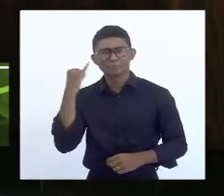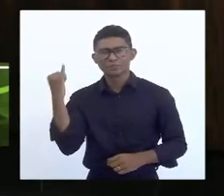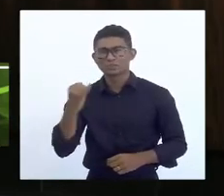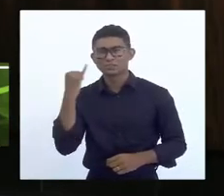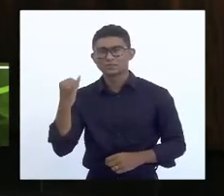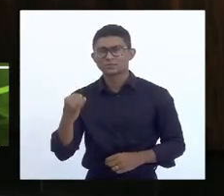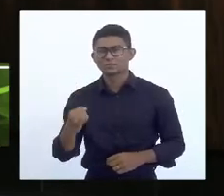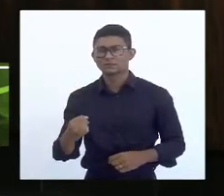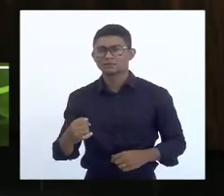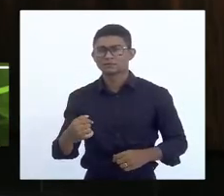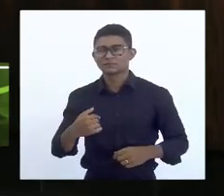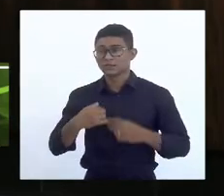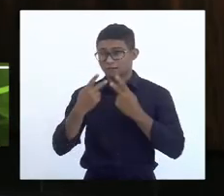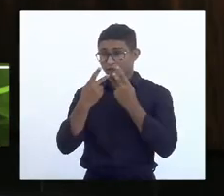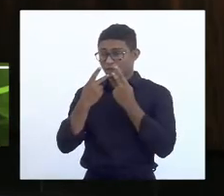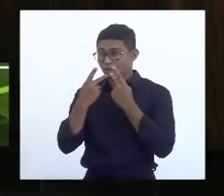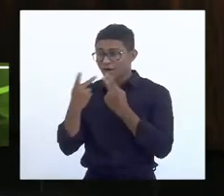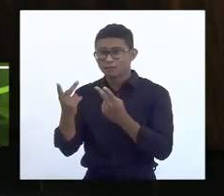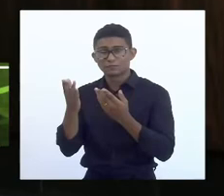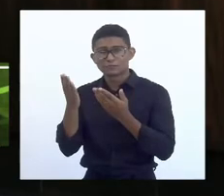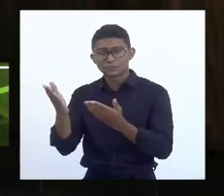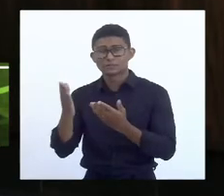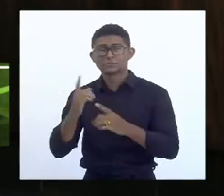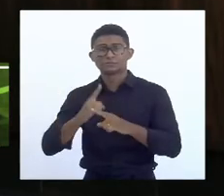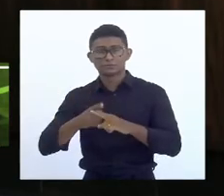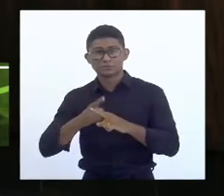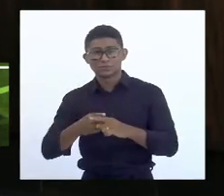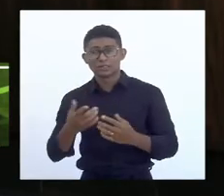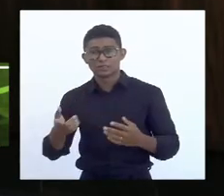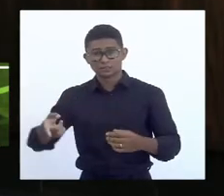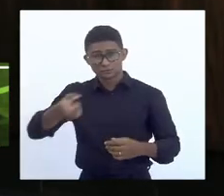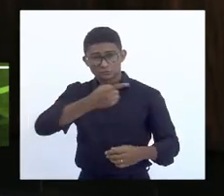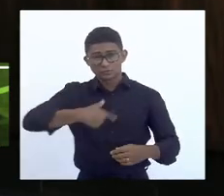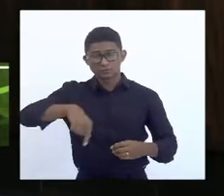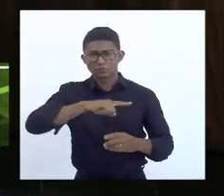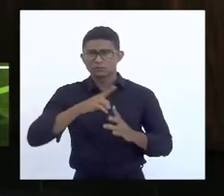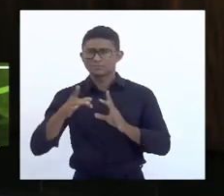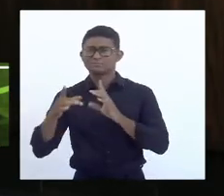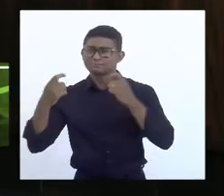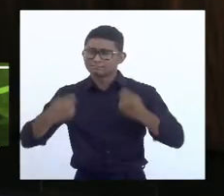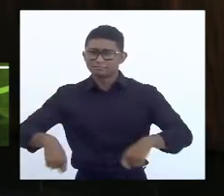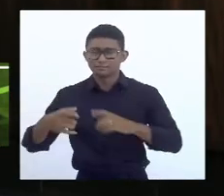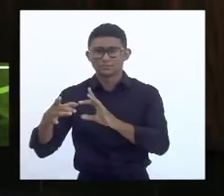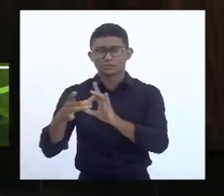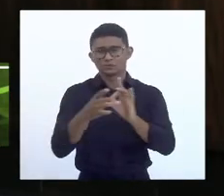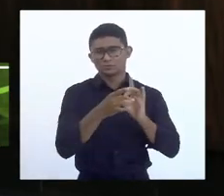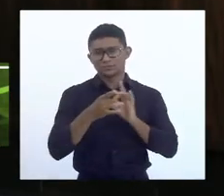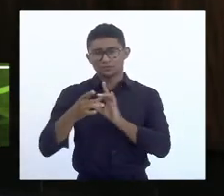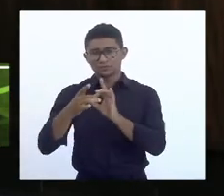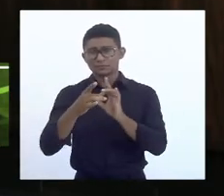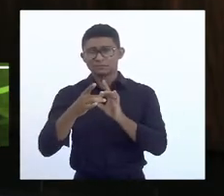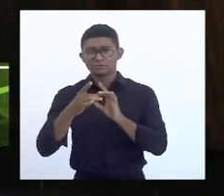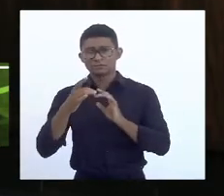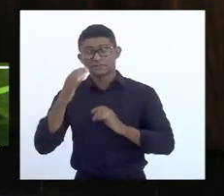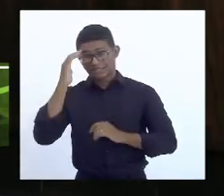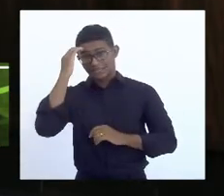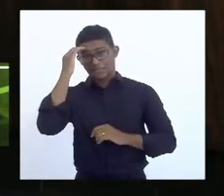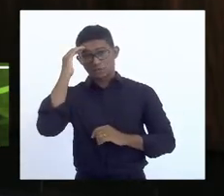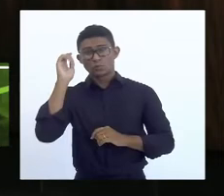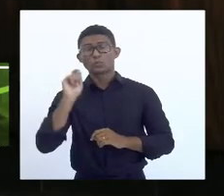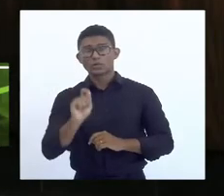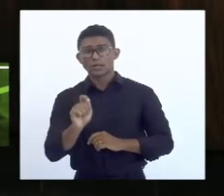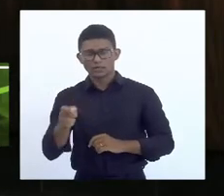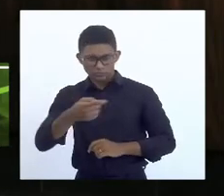isso porque eu acho que mais do que isso, a gente tem uma tarefa em conjunto agora, que é entendemos o nosso lugar, que é